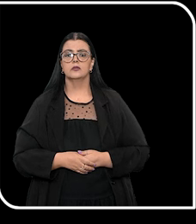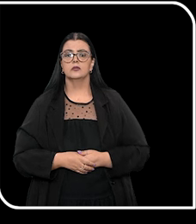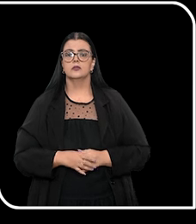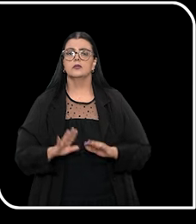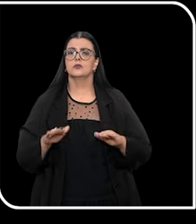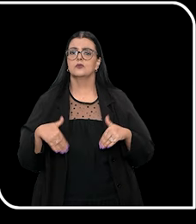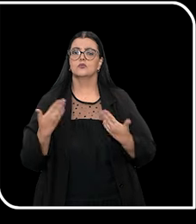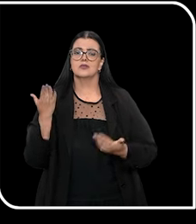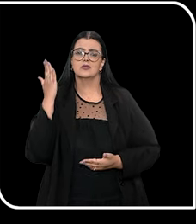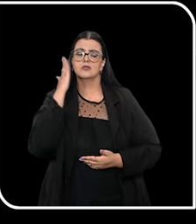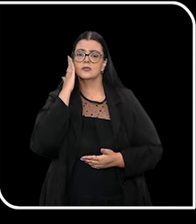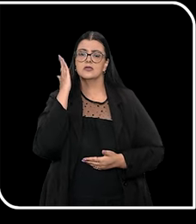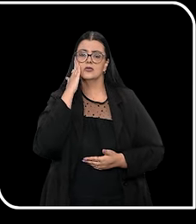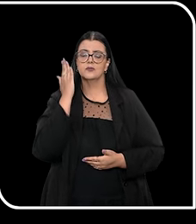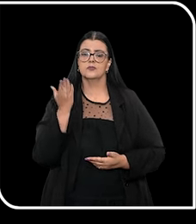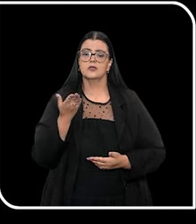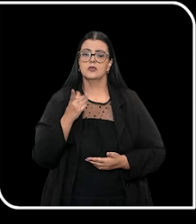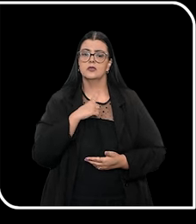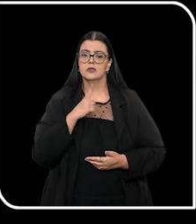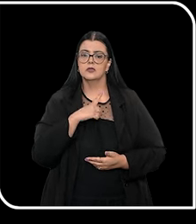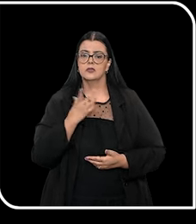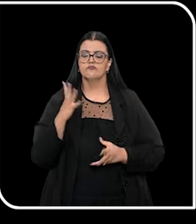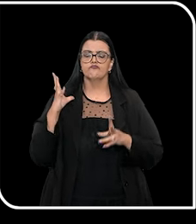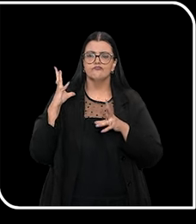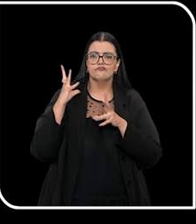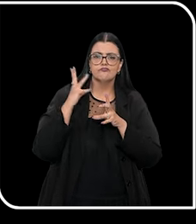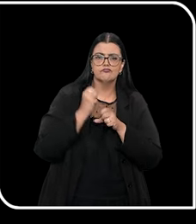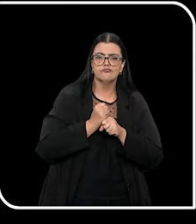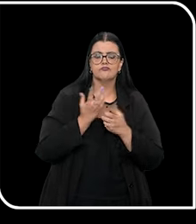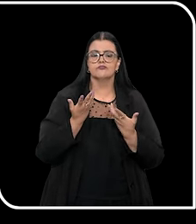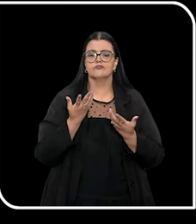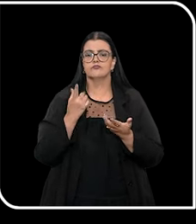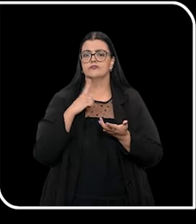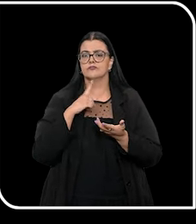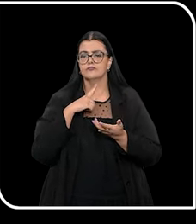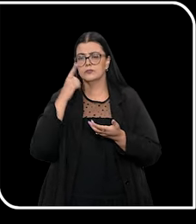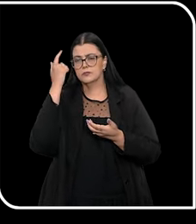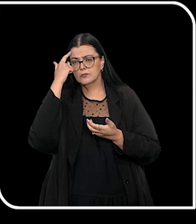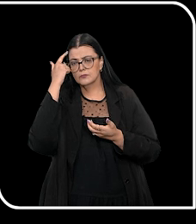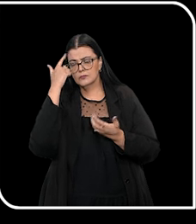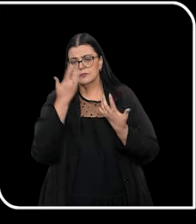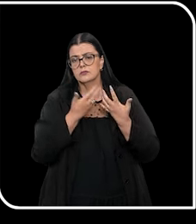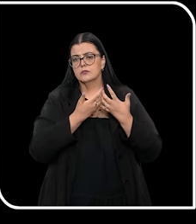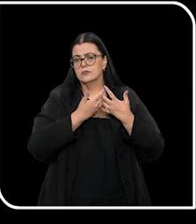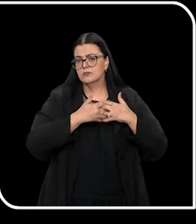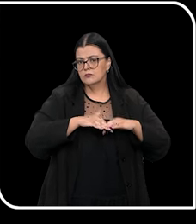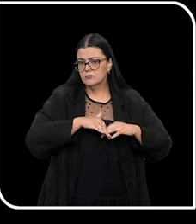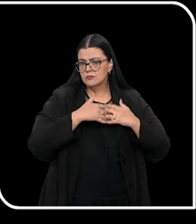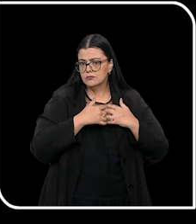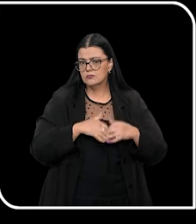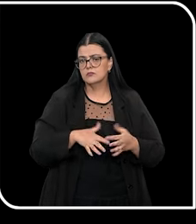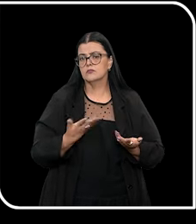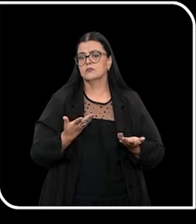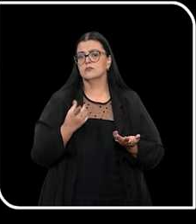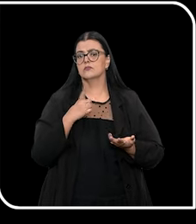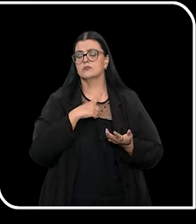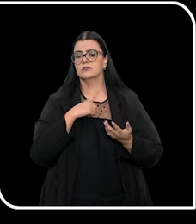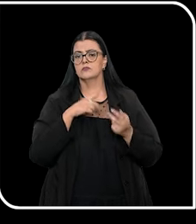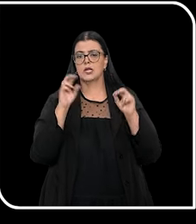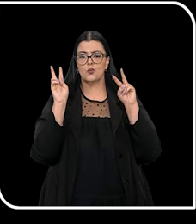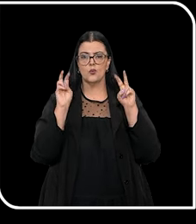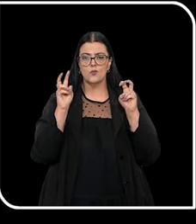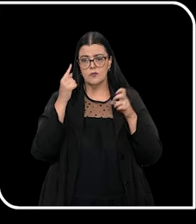Eh sabe acho que vale a gente revisar aquilo que a gente pensa aquilo que a gente tem